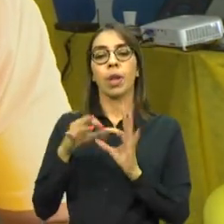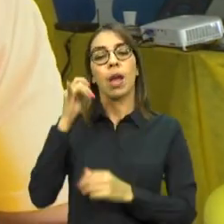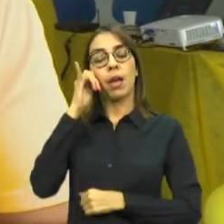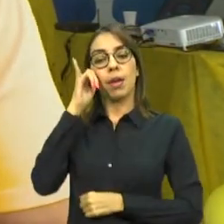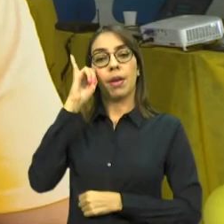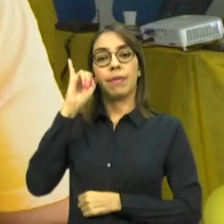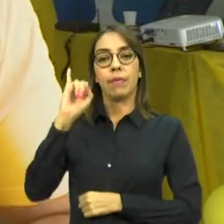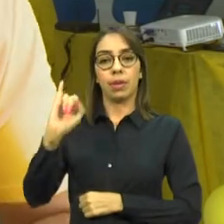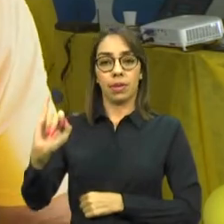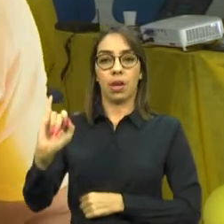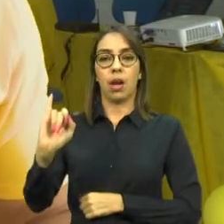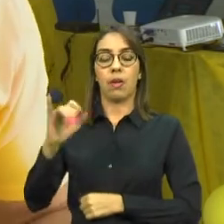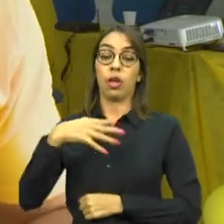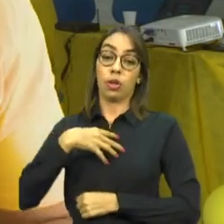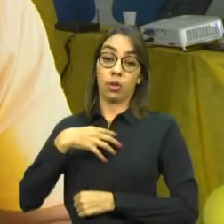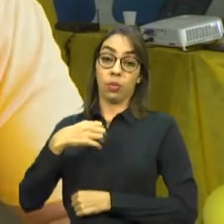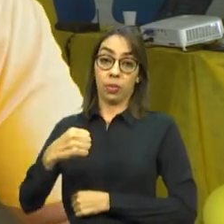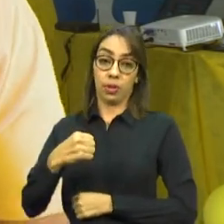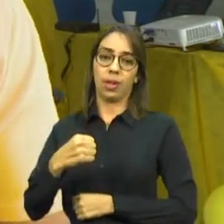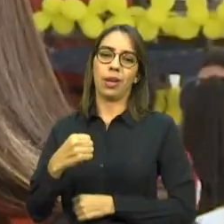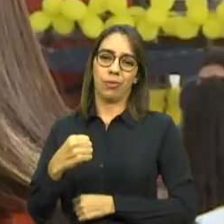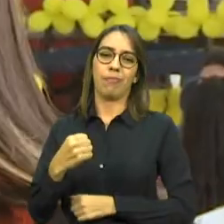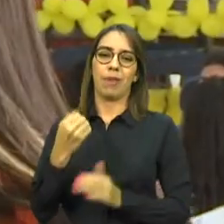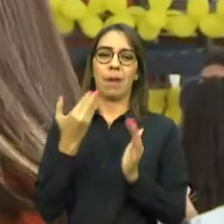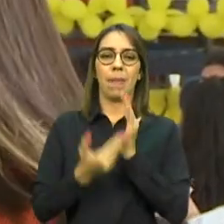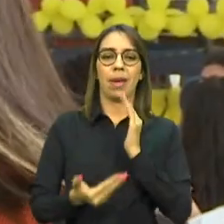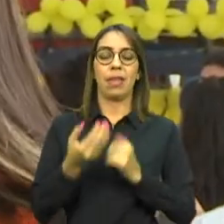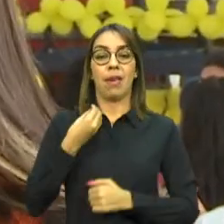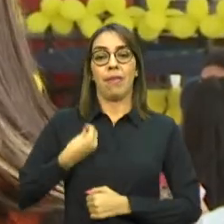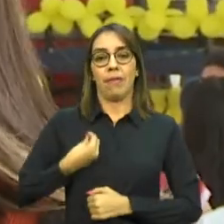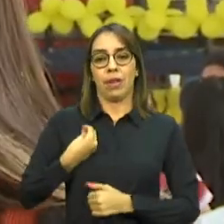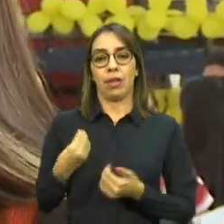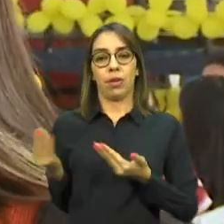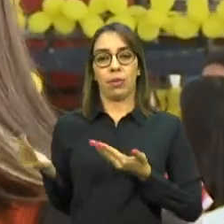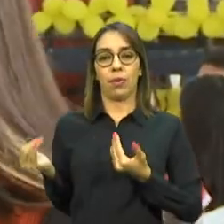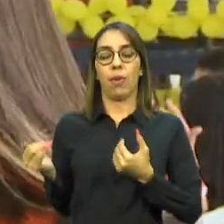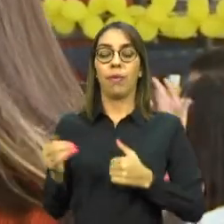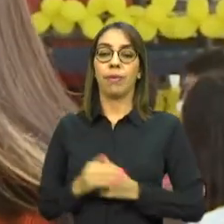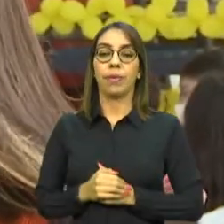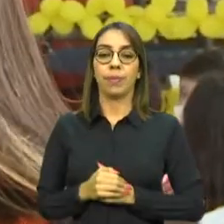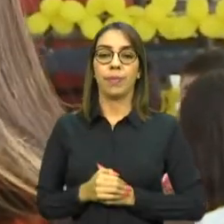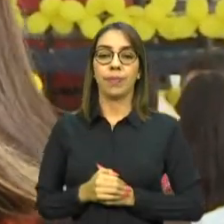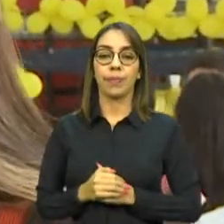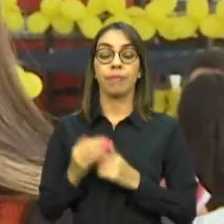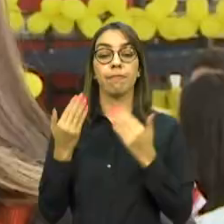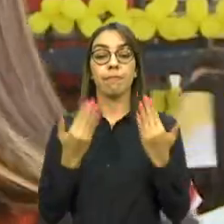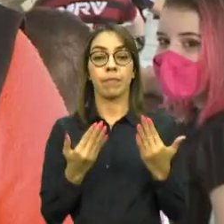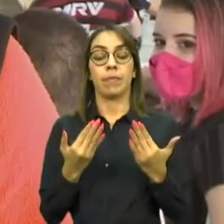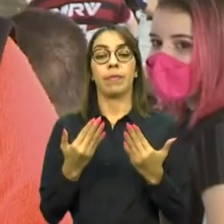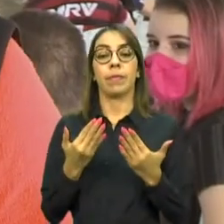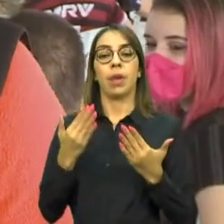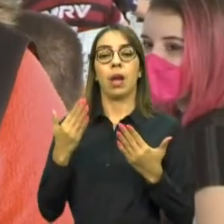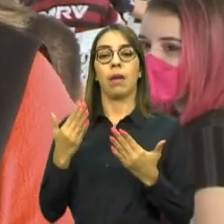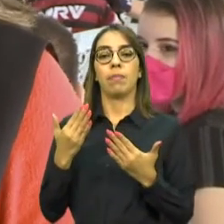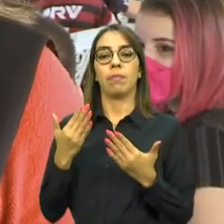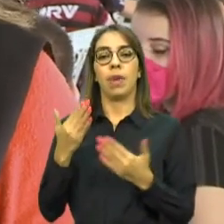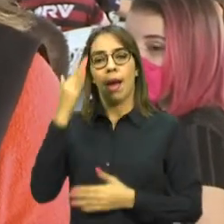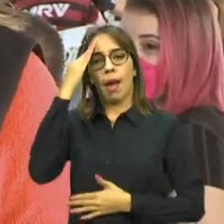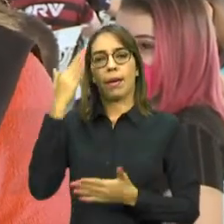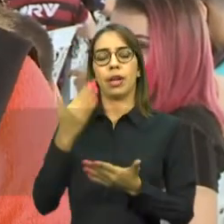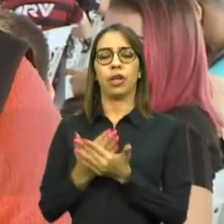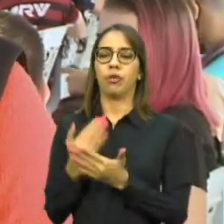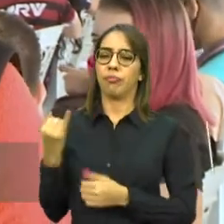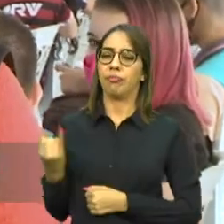de suicídio e de perda de vida dos nossos jovens. Helen aprovou a iniciativa do Parlamento Cearense. Acho muito